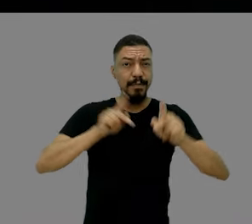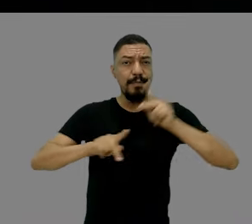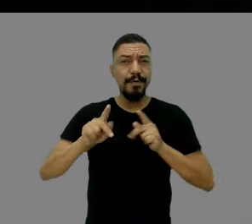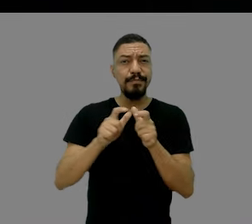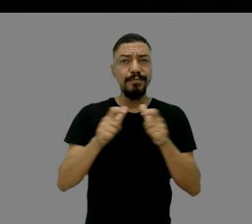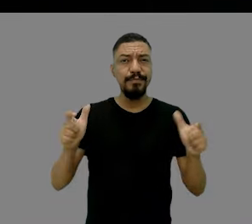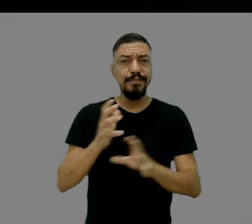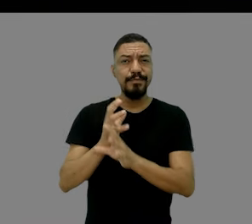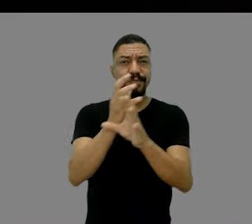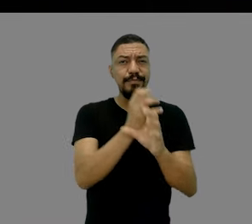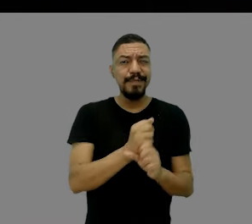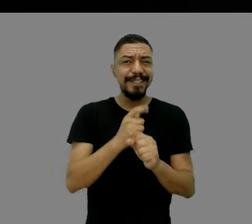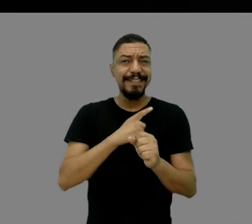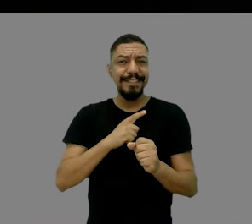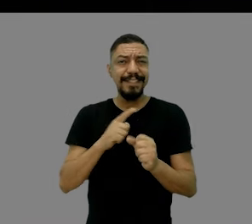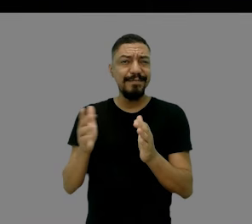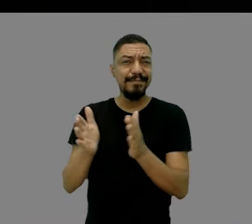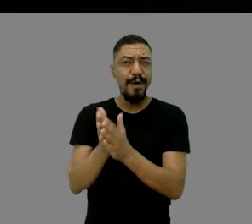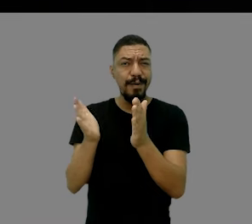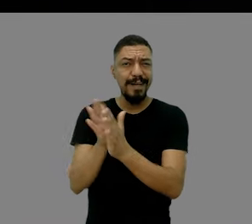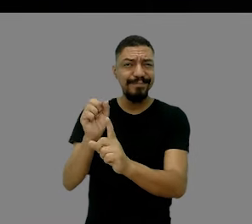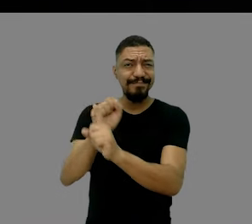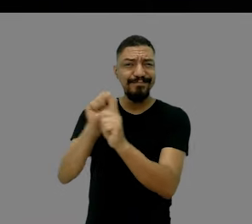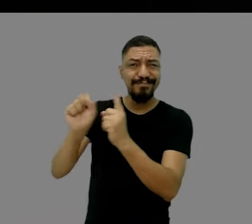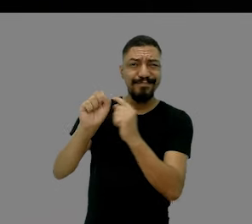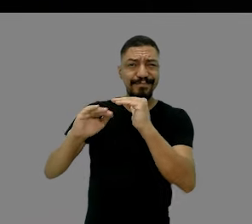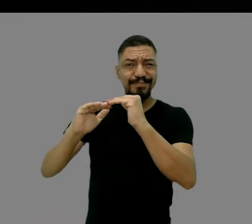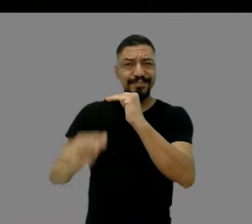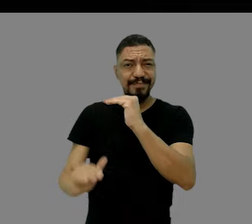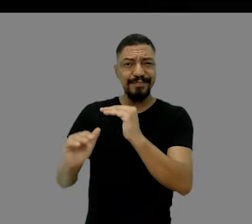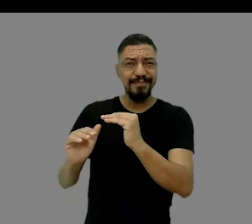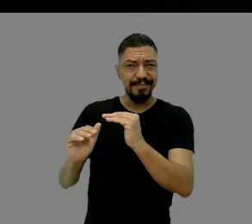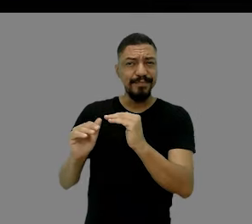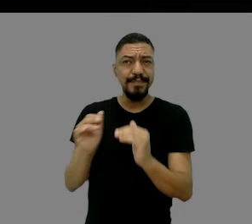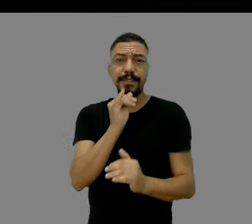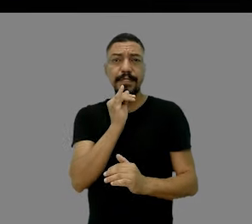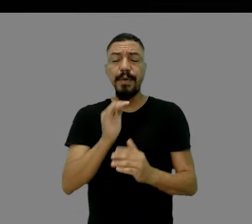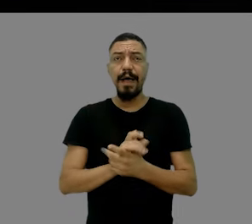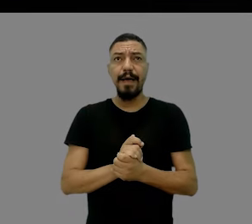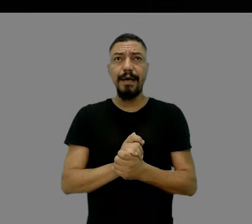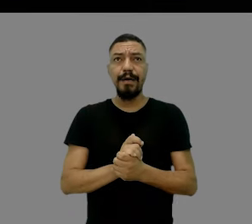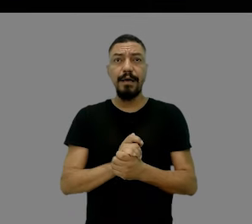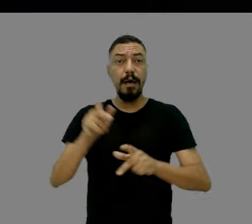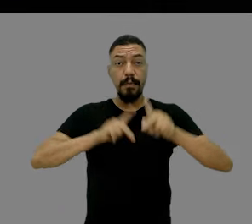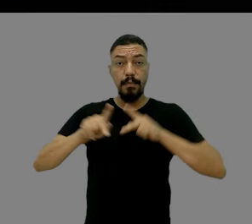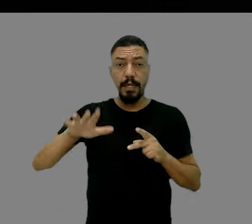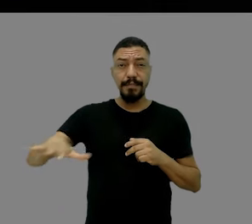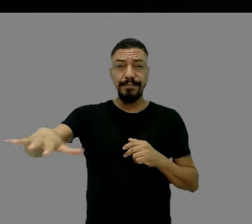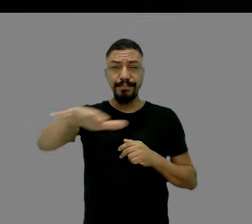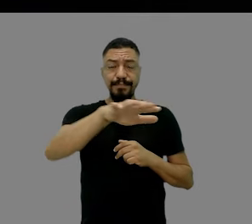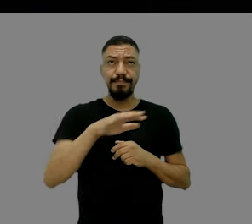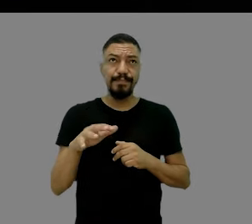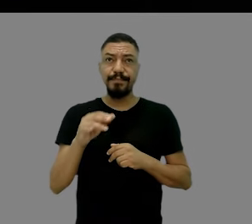por exemplo, uma população... Vou pegar de um projeto que eu tive contato, assim, uma população... Não vou, porque vou expor o